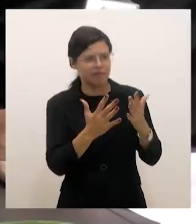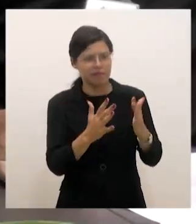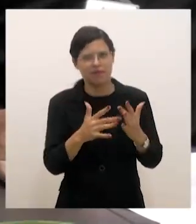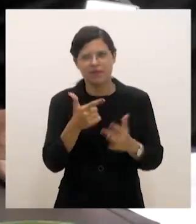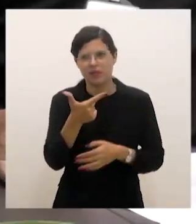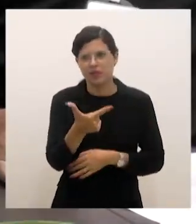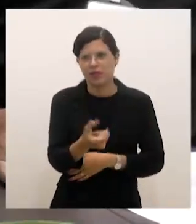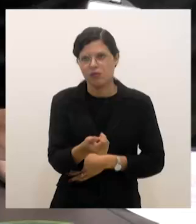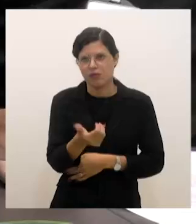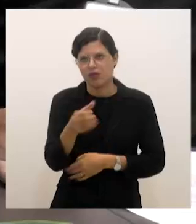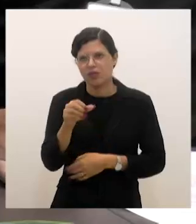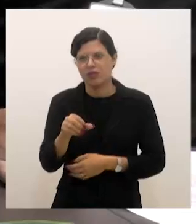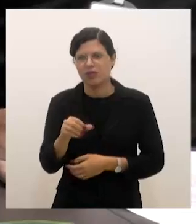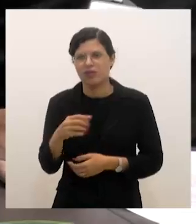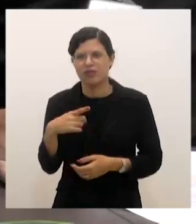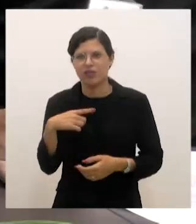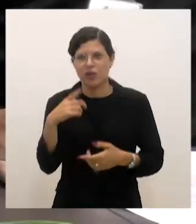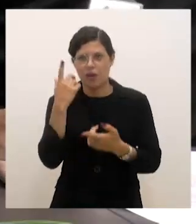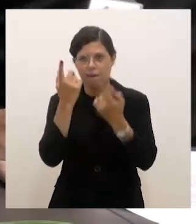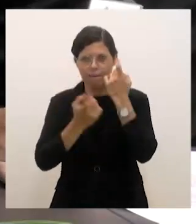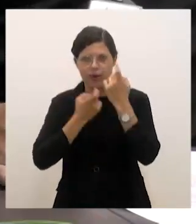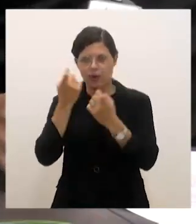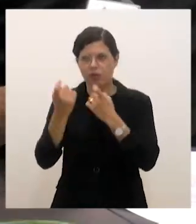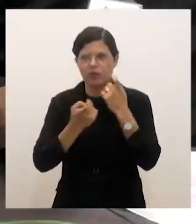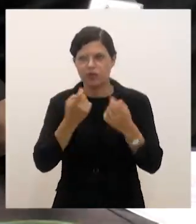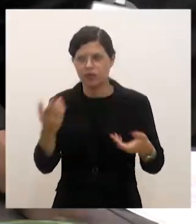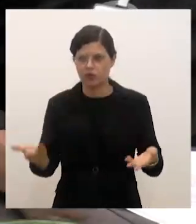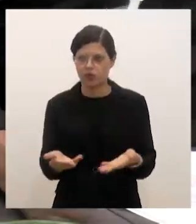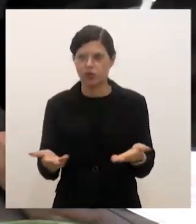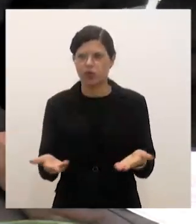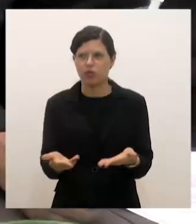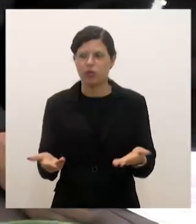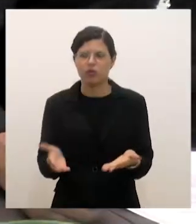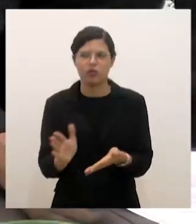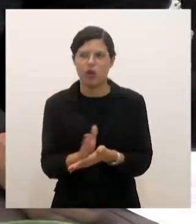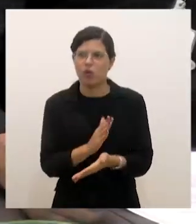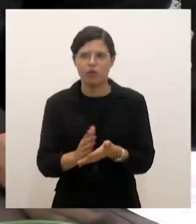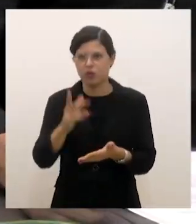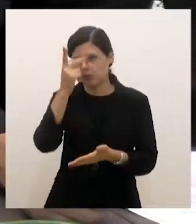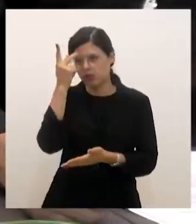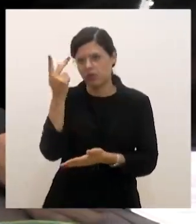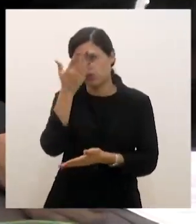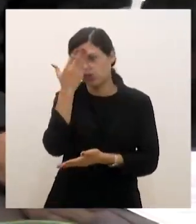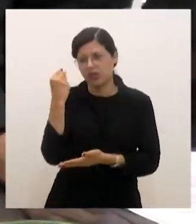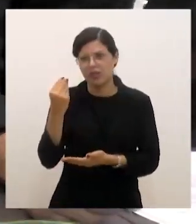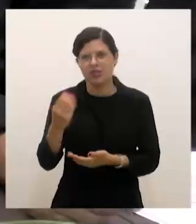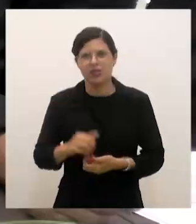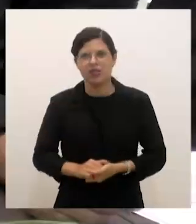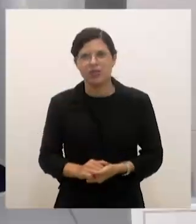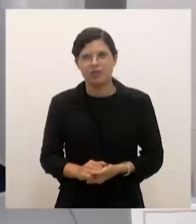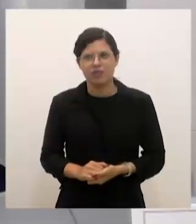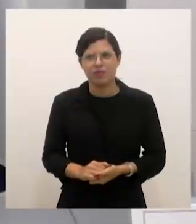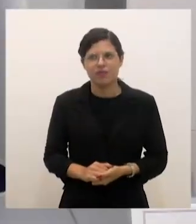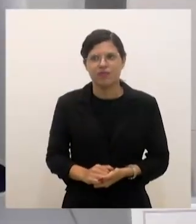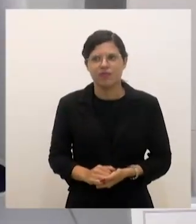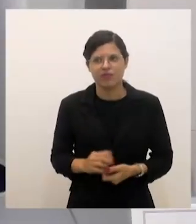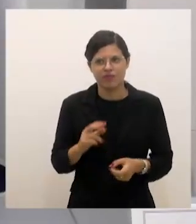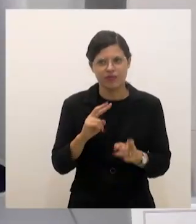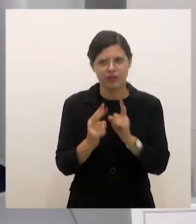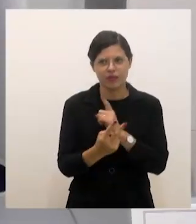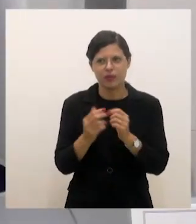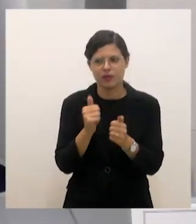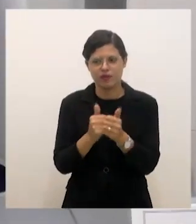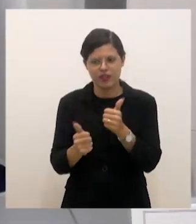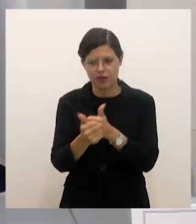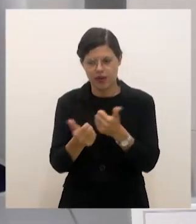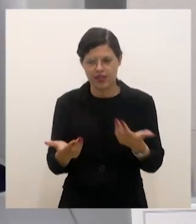2019 tinha uma preocupação que hoje em dia algumas pessoas parecem que esqueceram. Visão de vanguarda do meu mandato. Presidente,